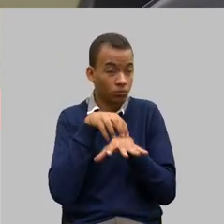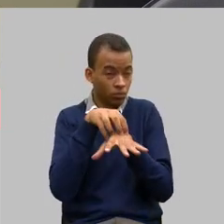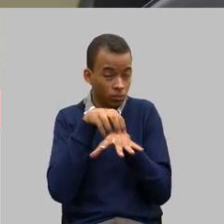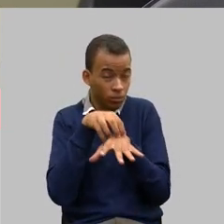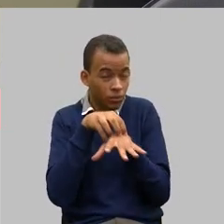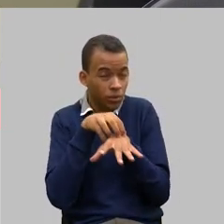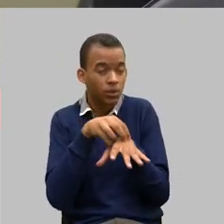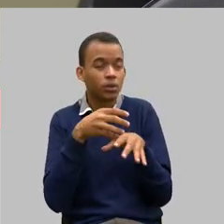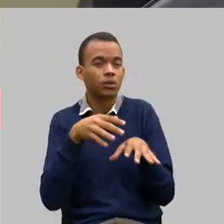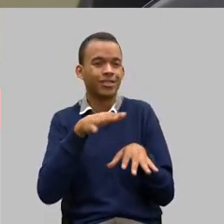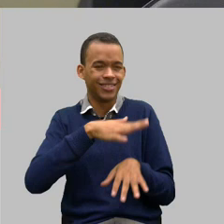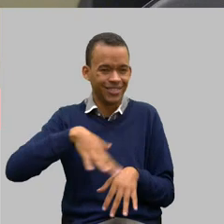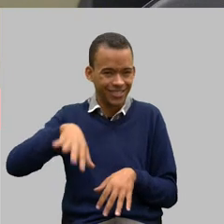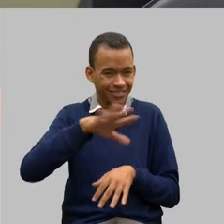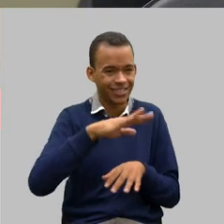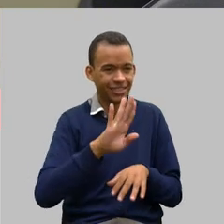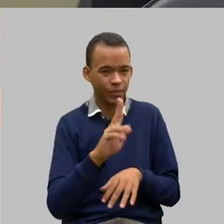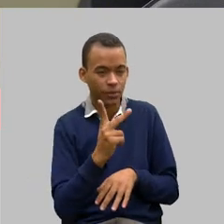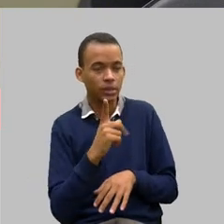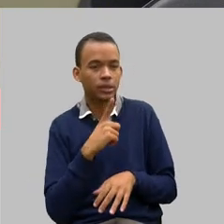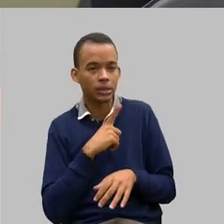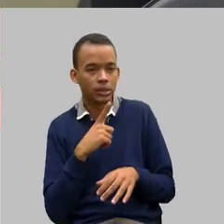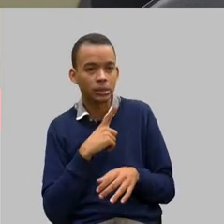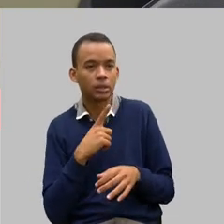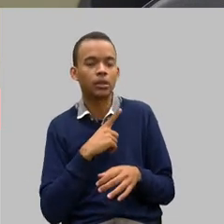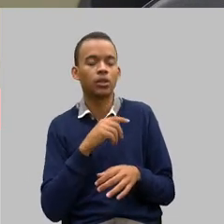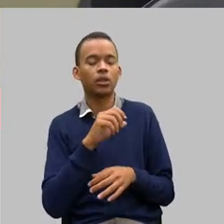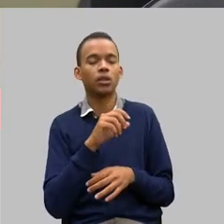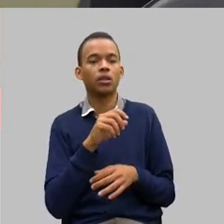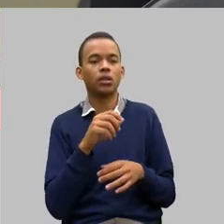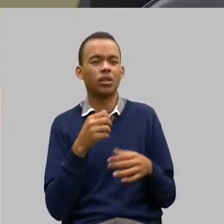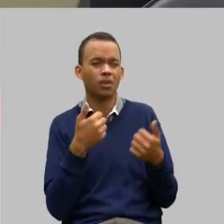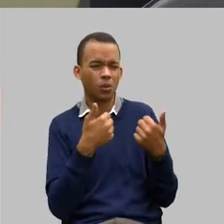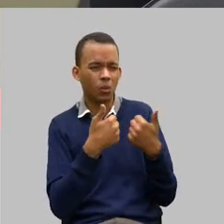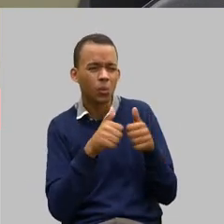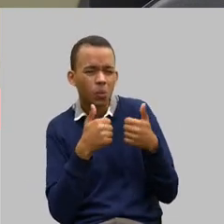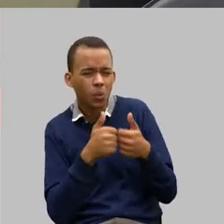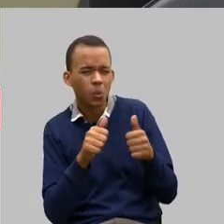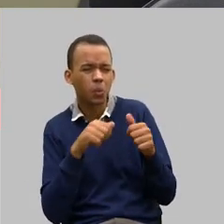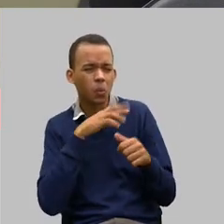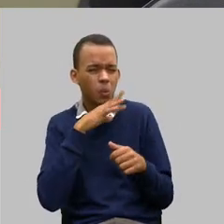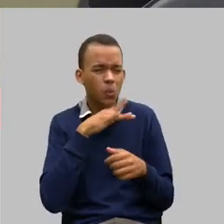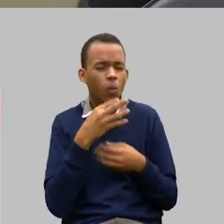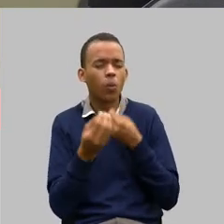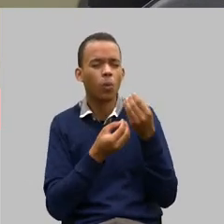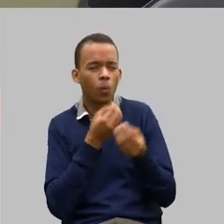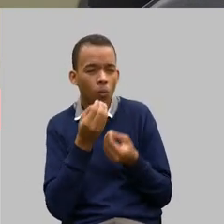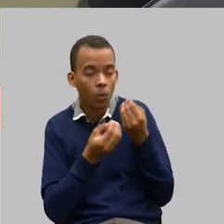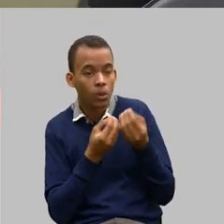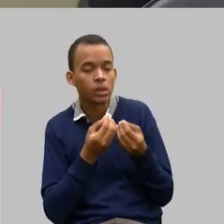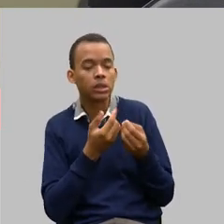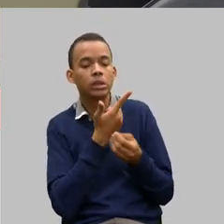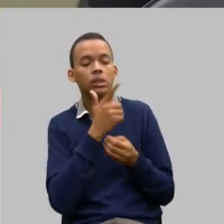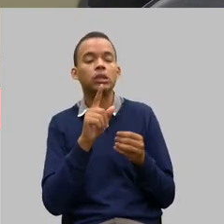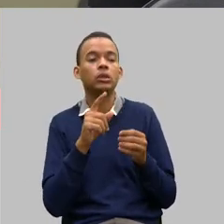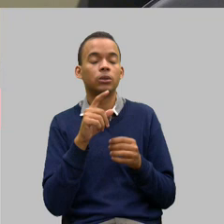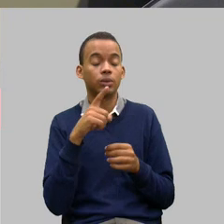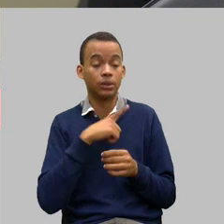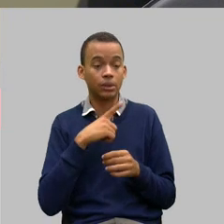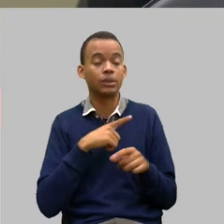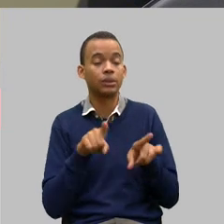passa por um sucateamento da frota e má operação das Linhas Há alguma intervenção urgente